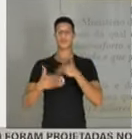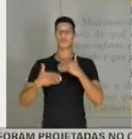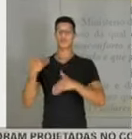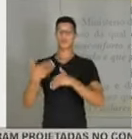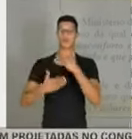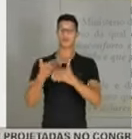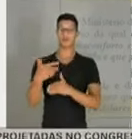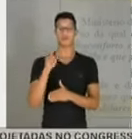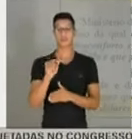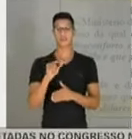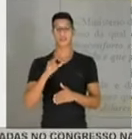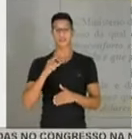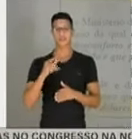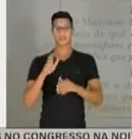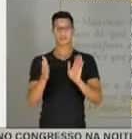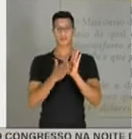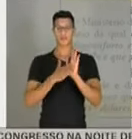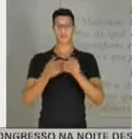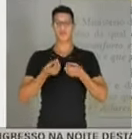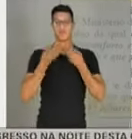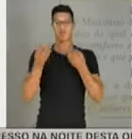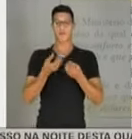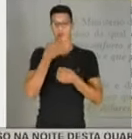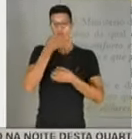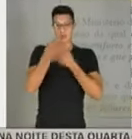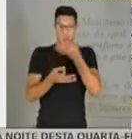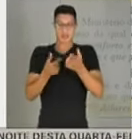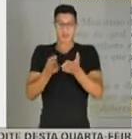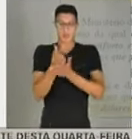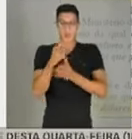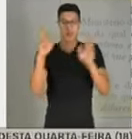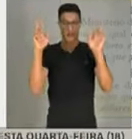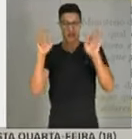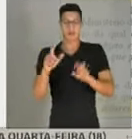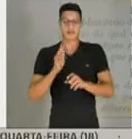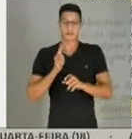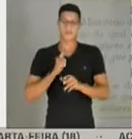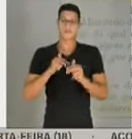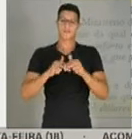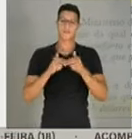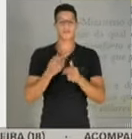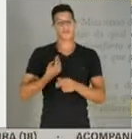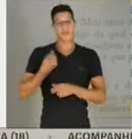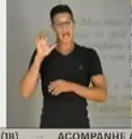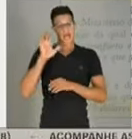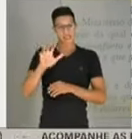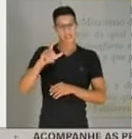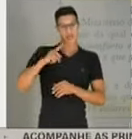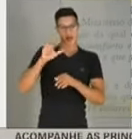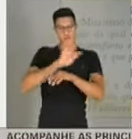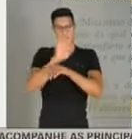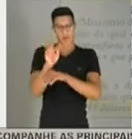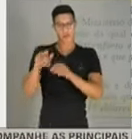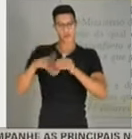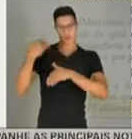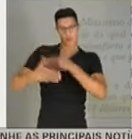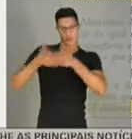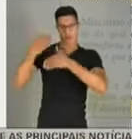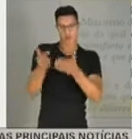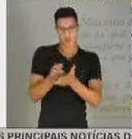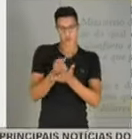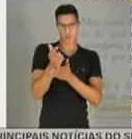processo, em que pese tratar-se de informações críticas à aquisição relacionada, devendo assim estar formalizadas no processo